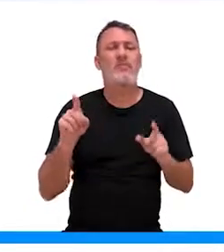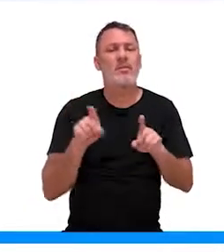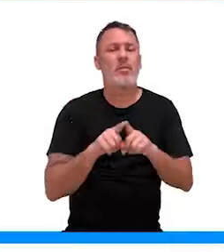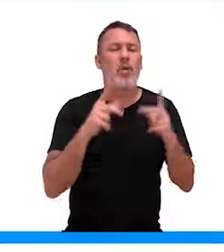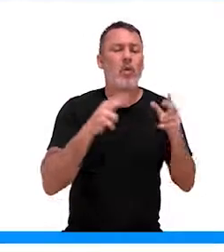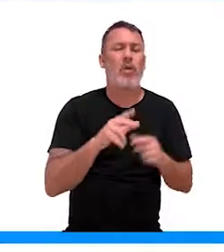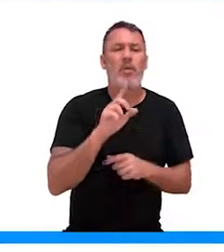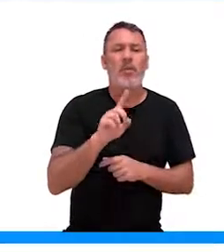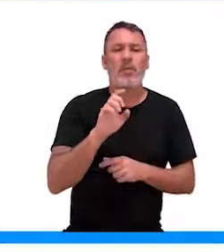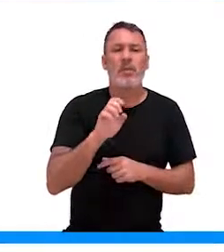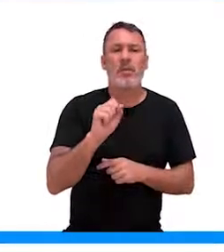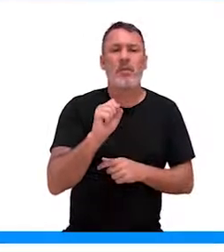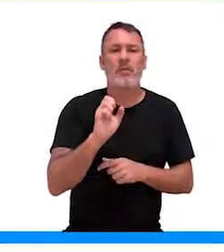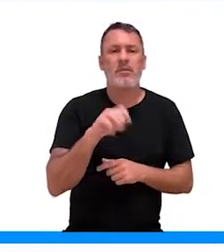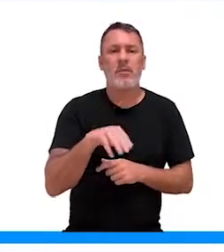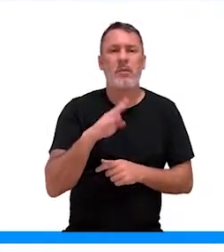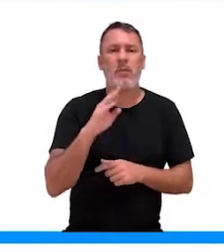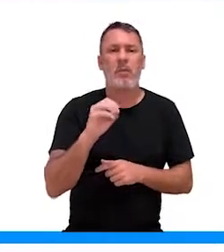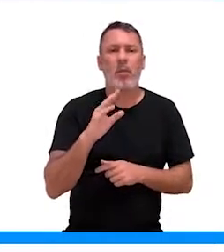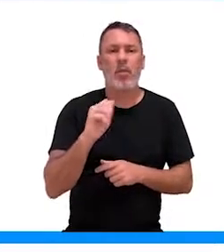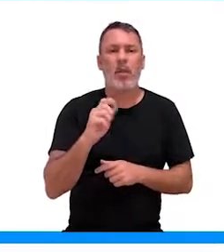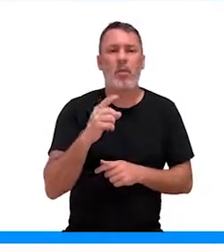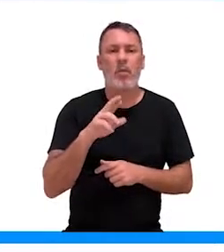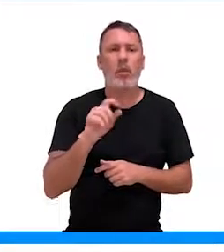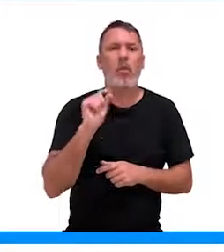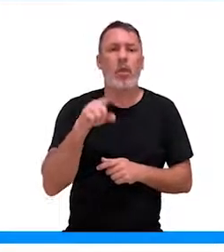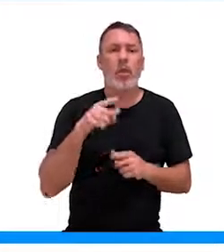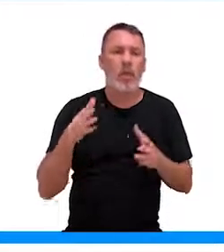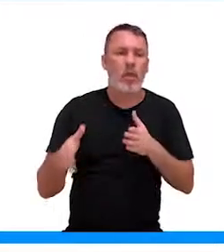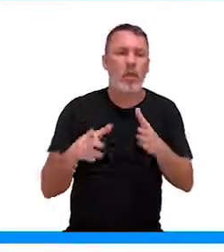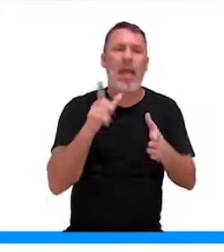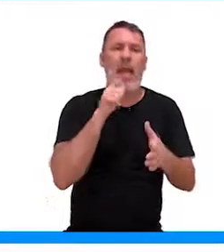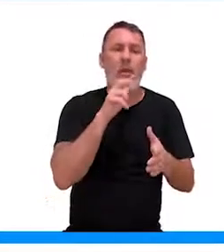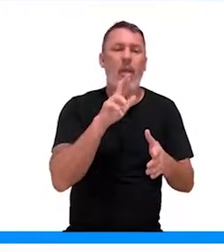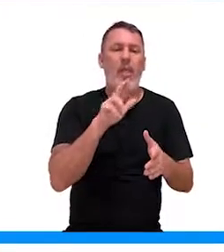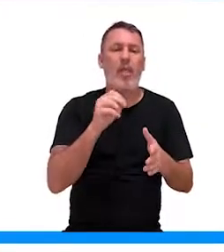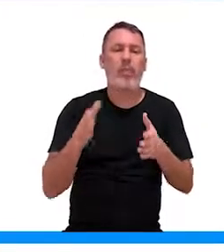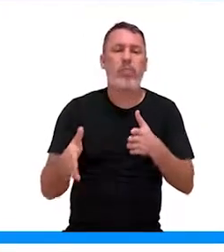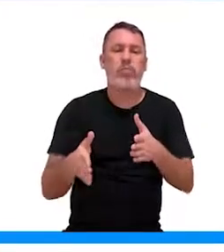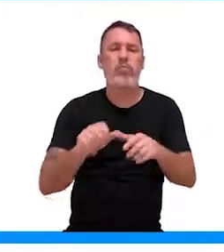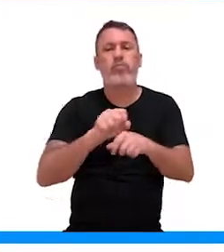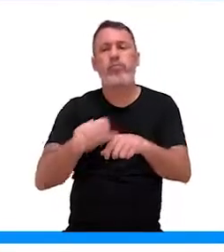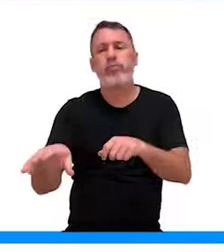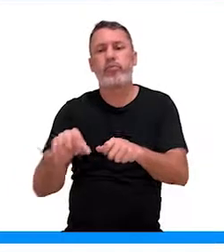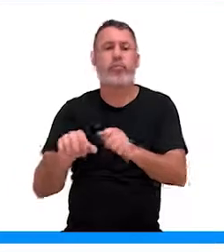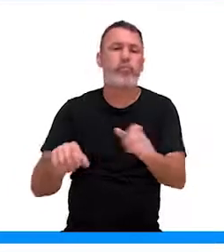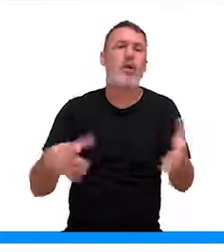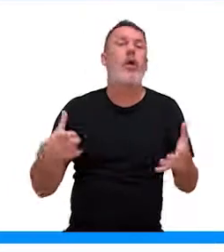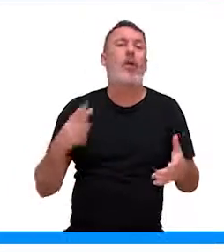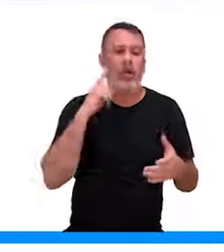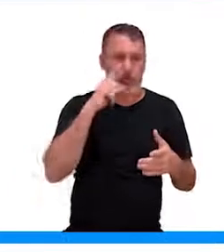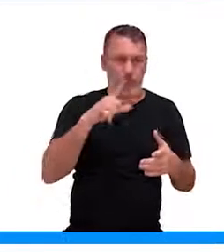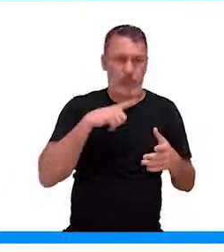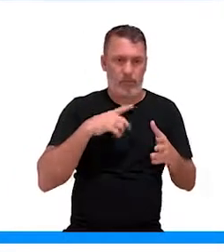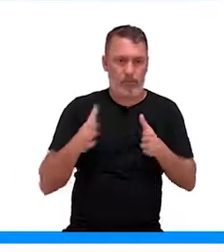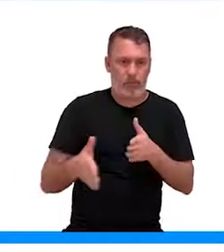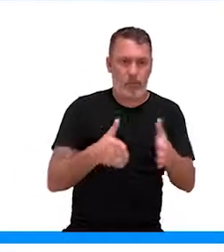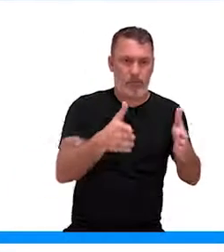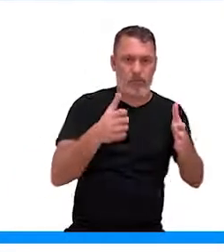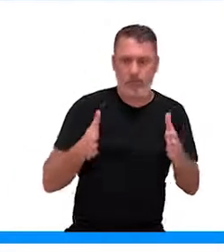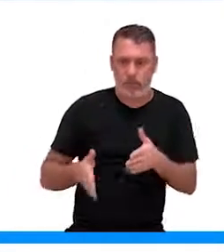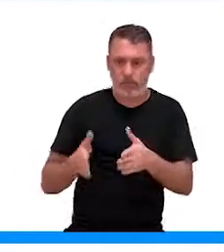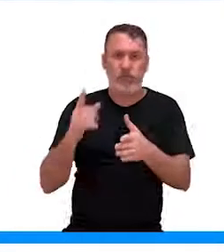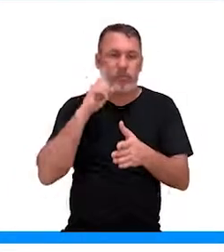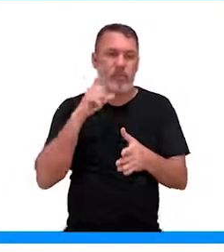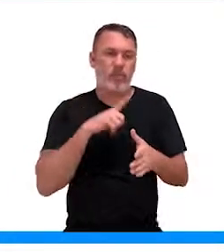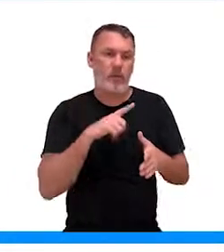seja, é onde a água de um rio, o curso de água, ele vai desaguar. Então, primeiro, nós temos aqui tipos de foz.